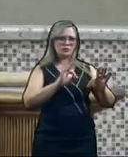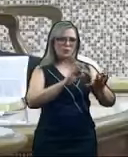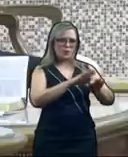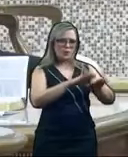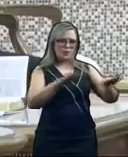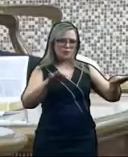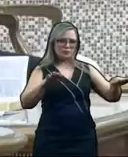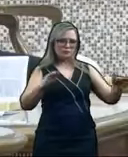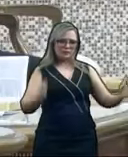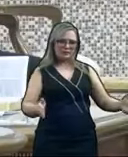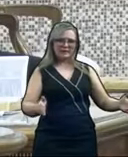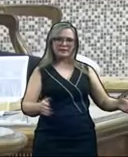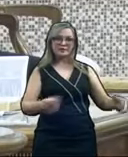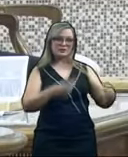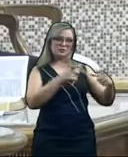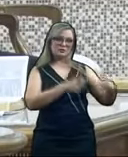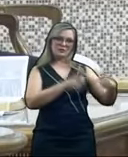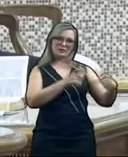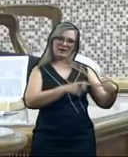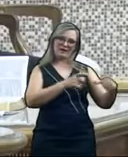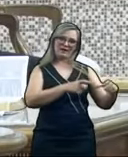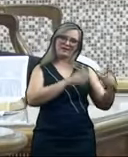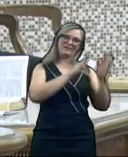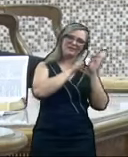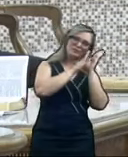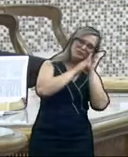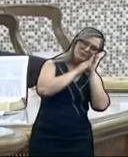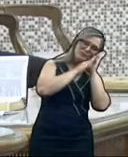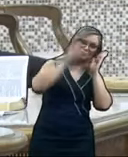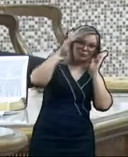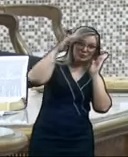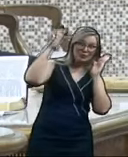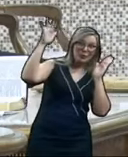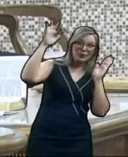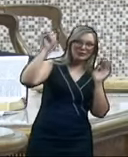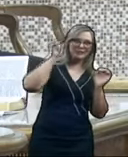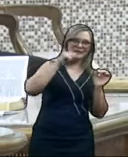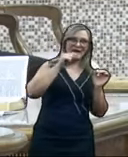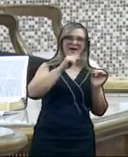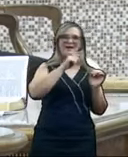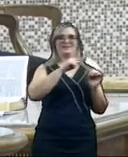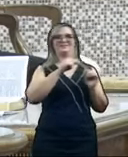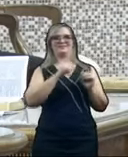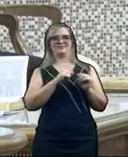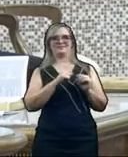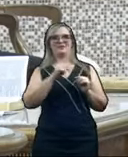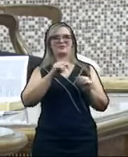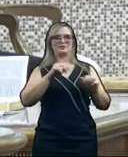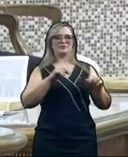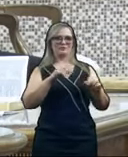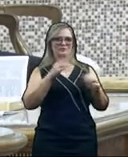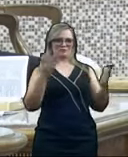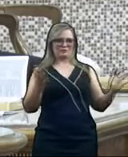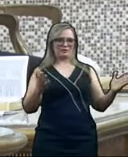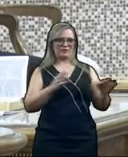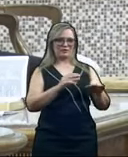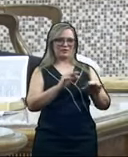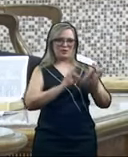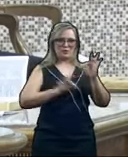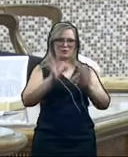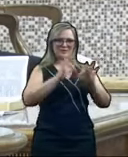Aonde a casa de Deus eu vou pagar o meu voto vou sacrificar a Deus